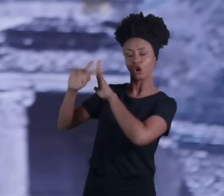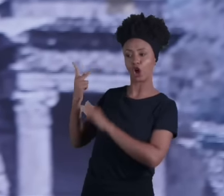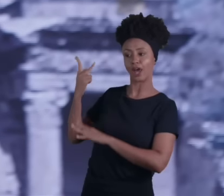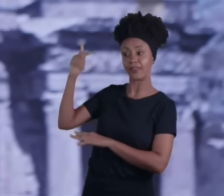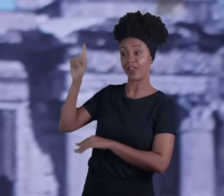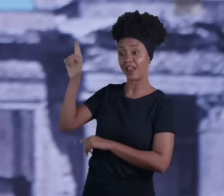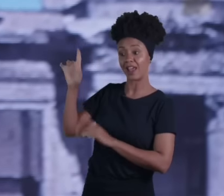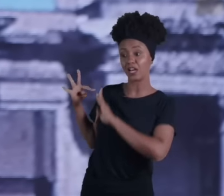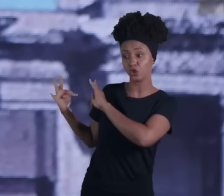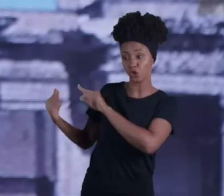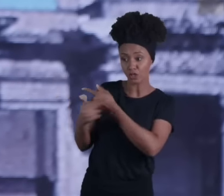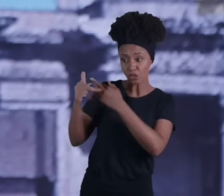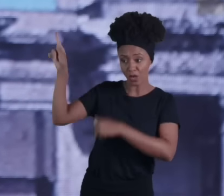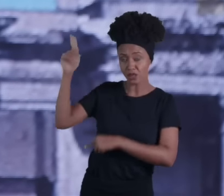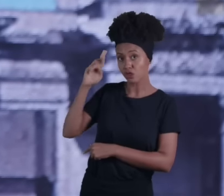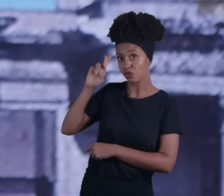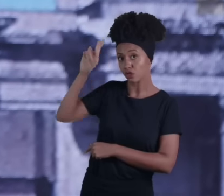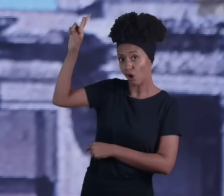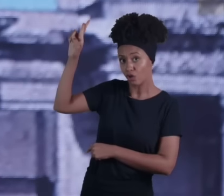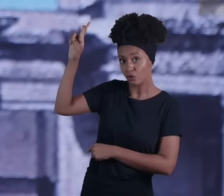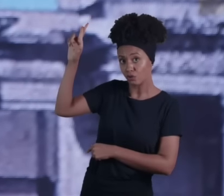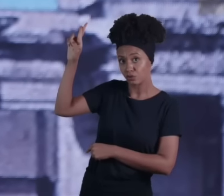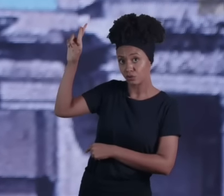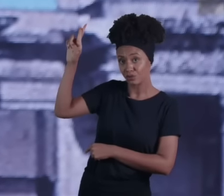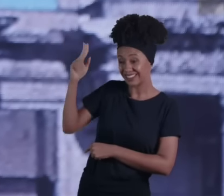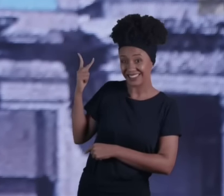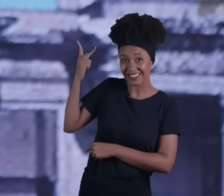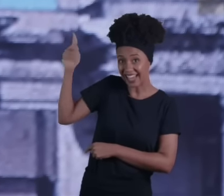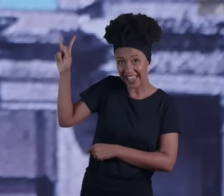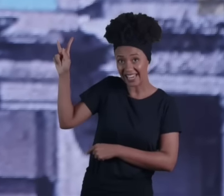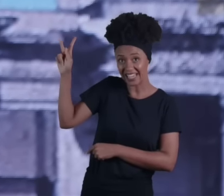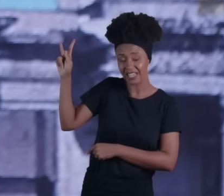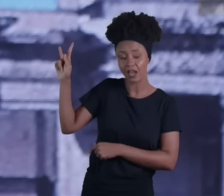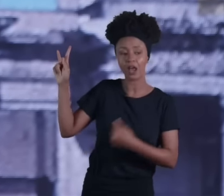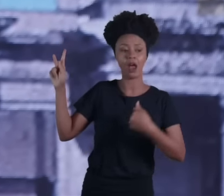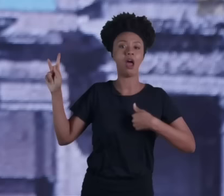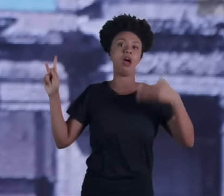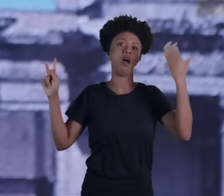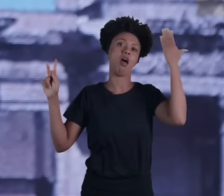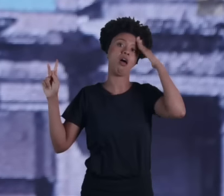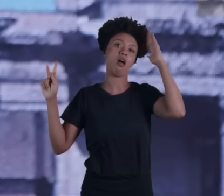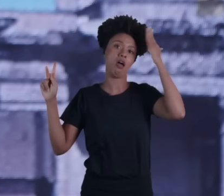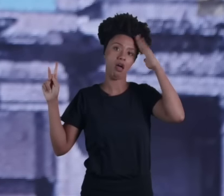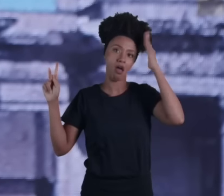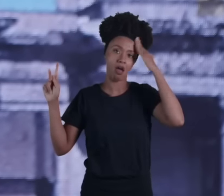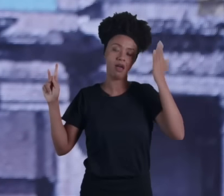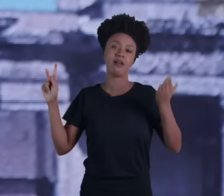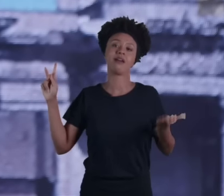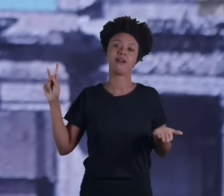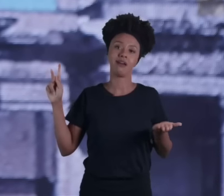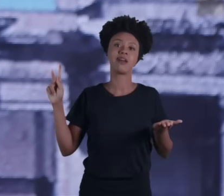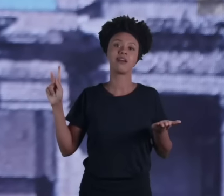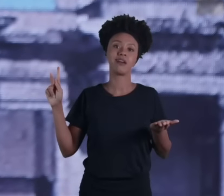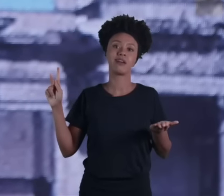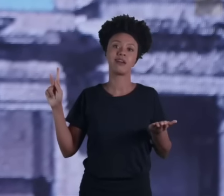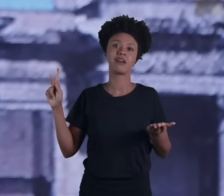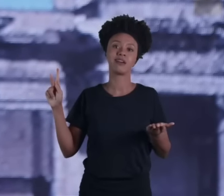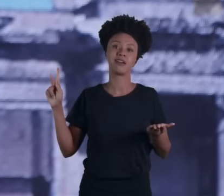as coisas, você entende que você foi separado para um